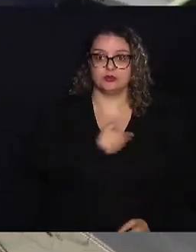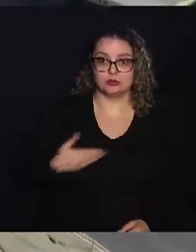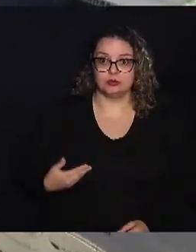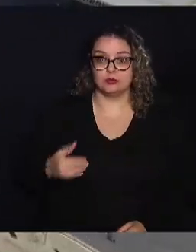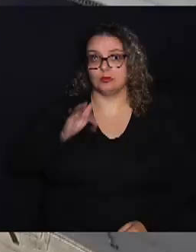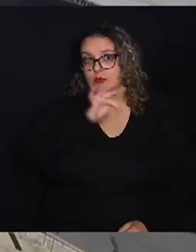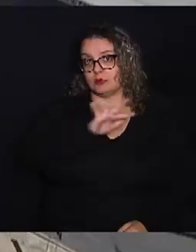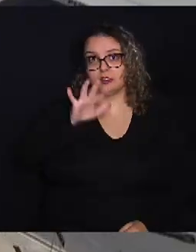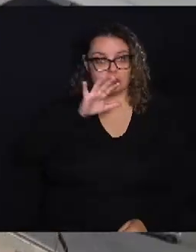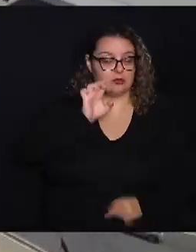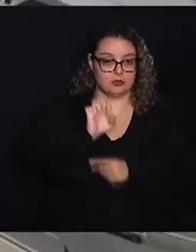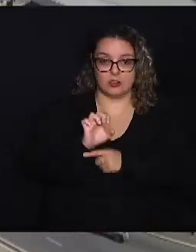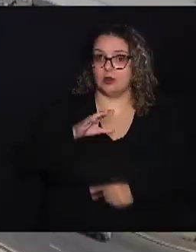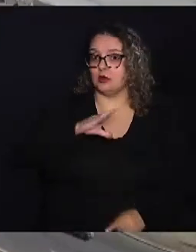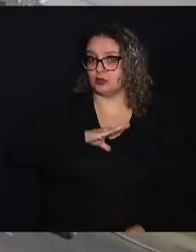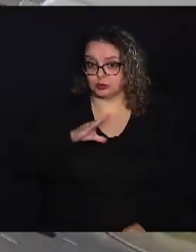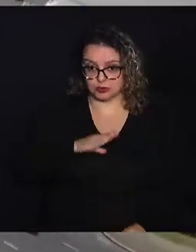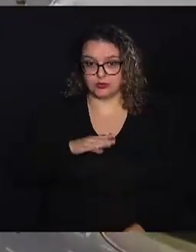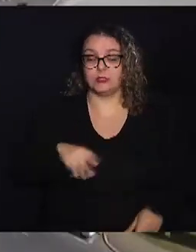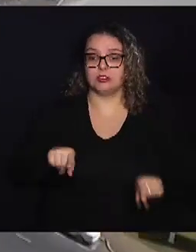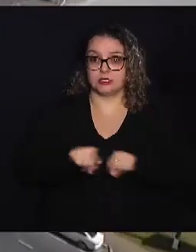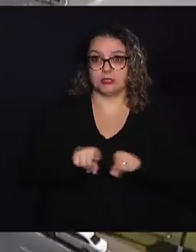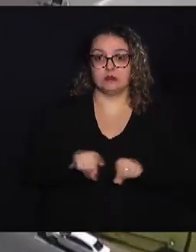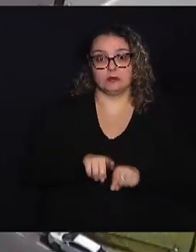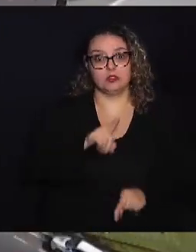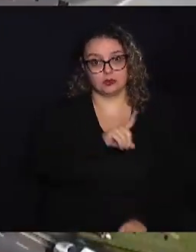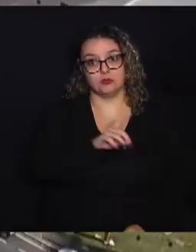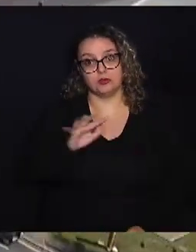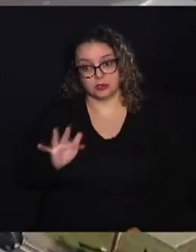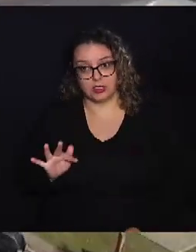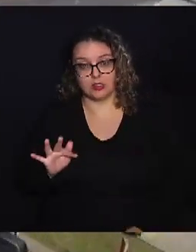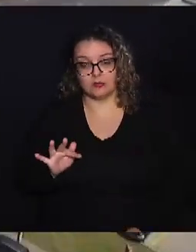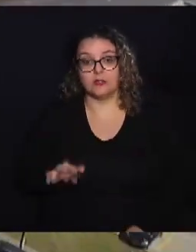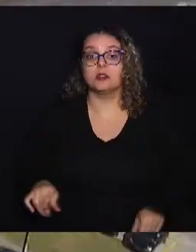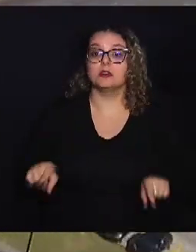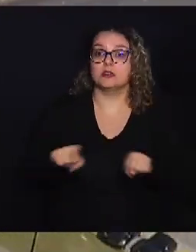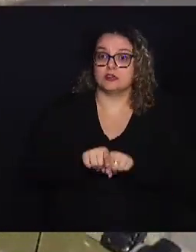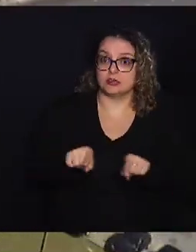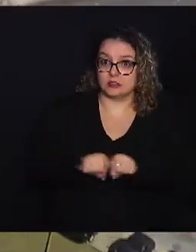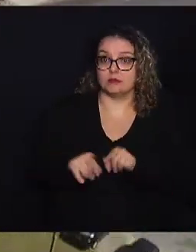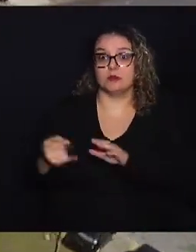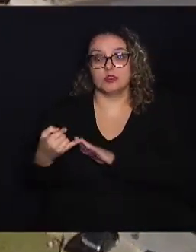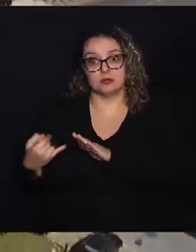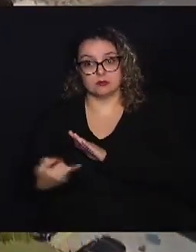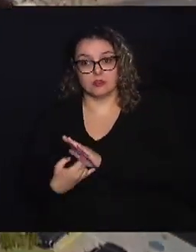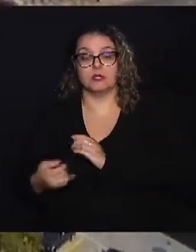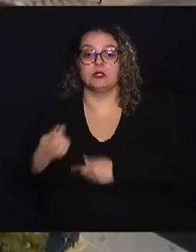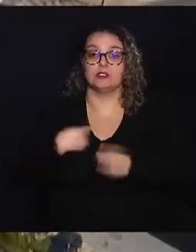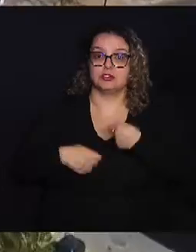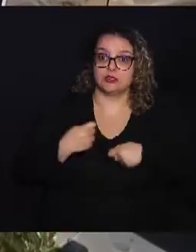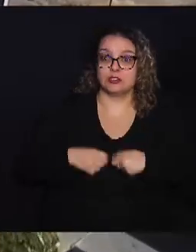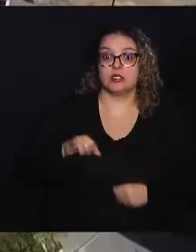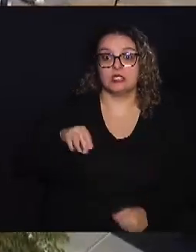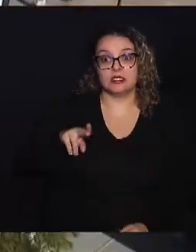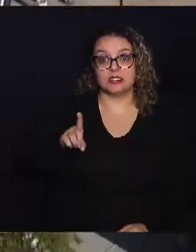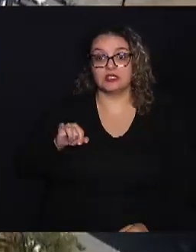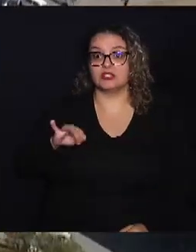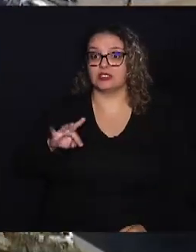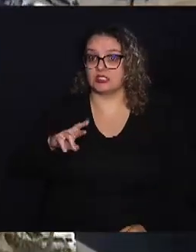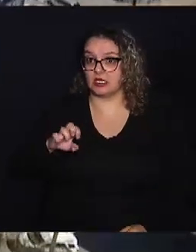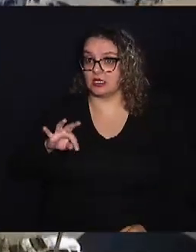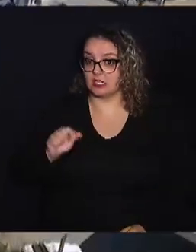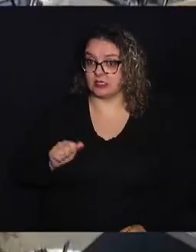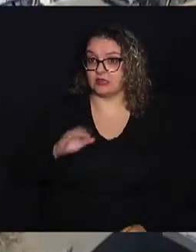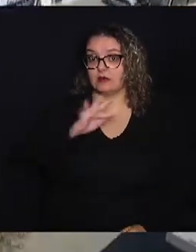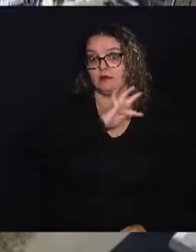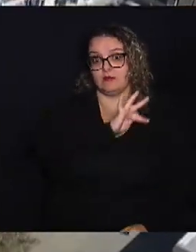União, estados, municípios e do Distrito Federal, além de entidades da administração indireta federal,